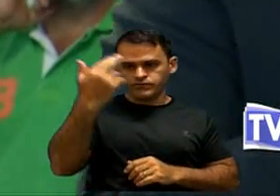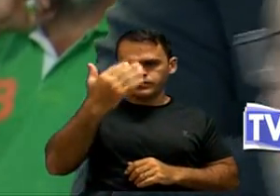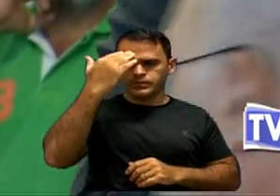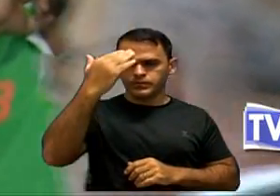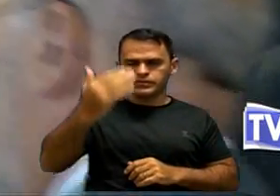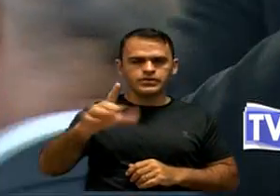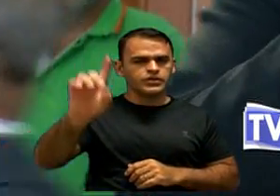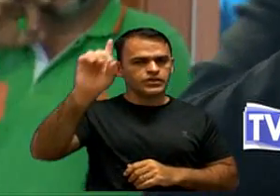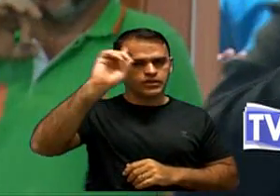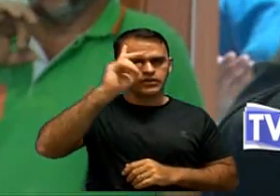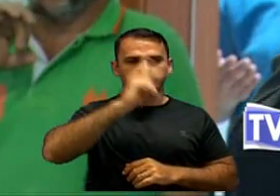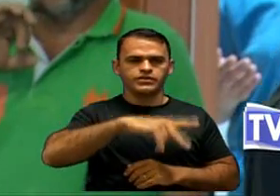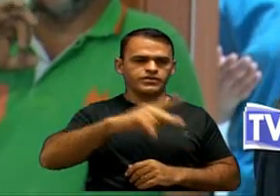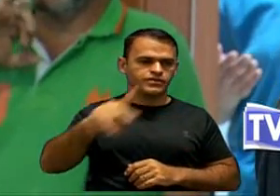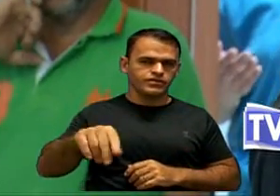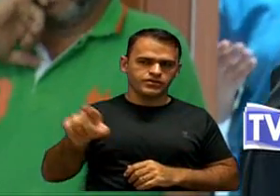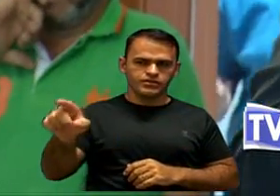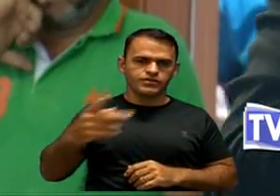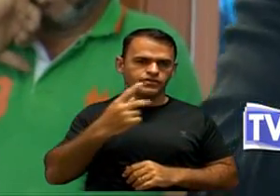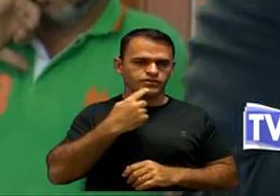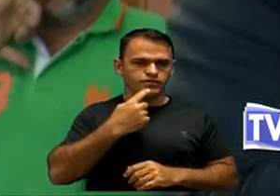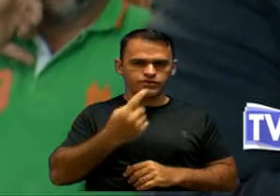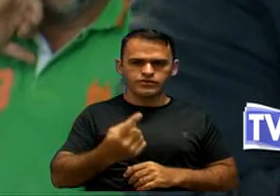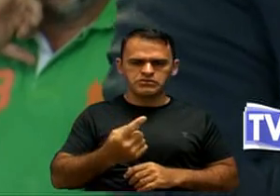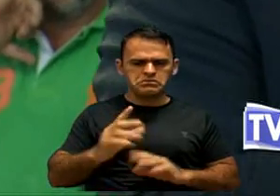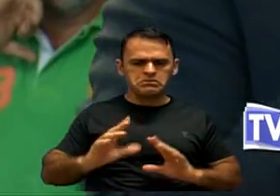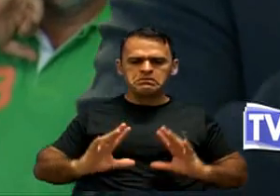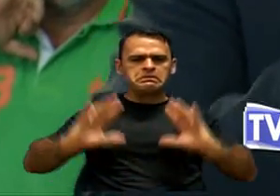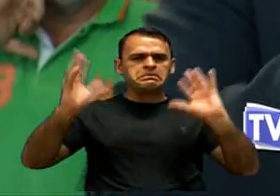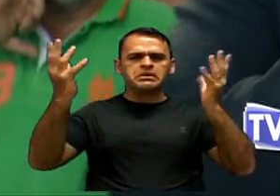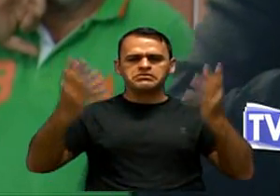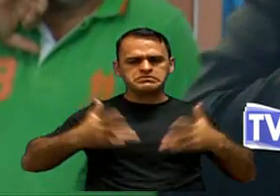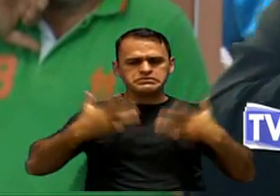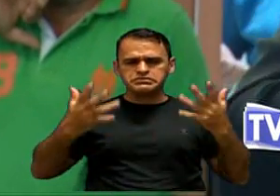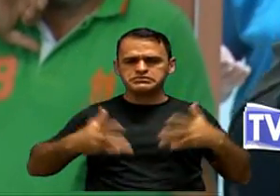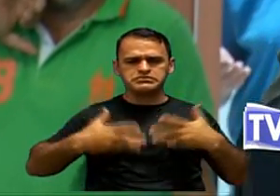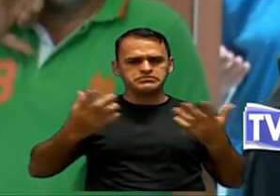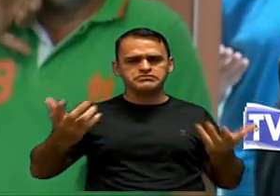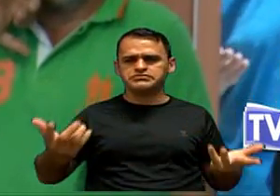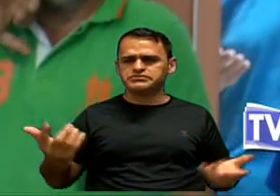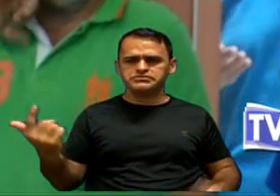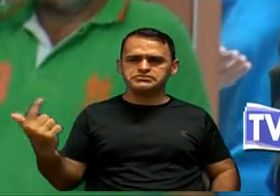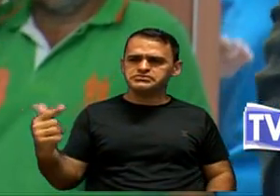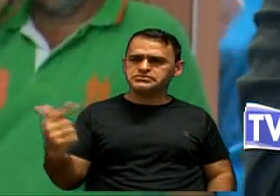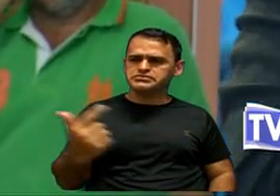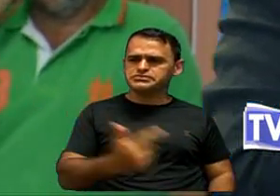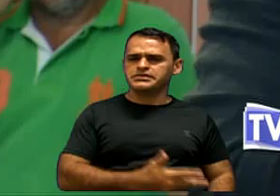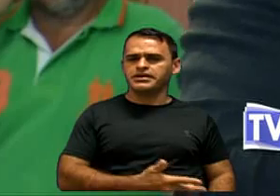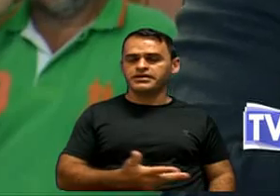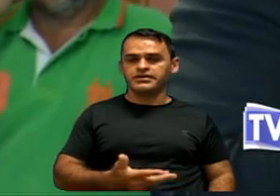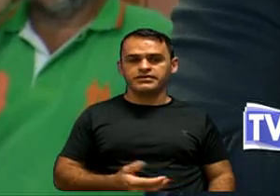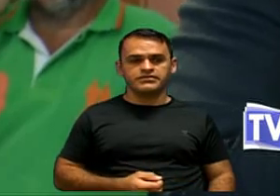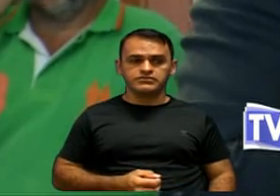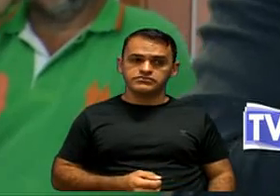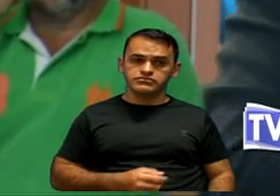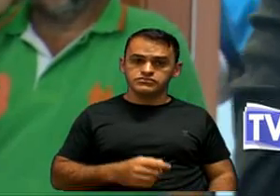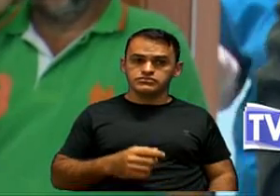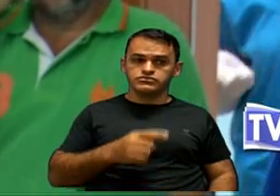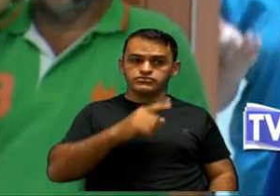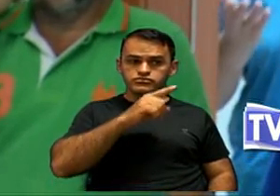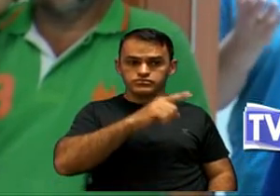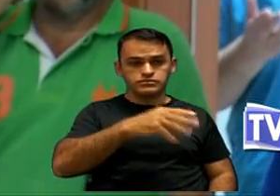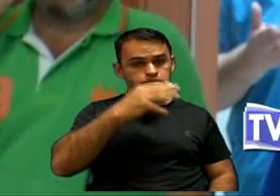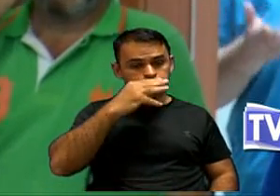professores citou que não tinha muito o que comemorar. E citou essa luta nossa, Martinez, e de Vossa Excelência